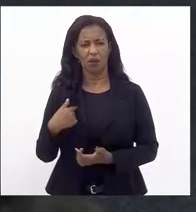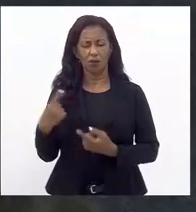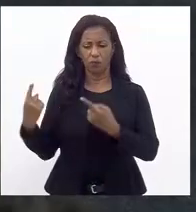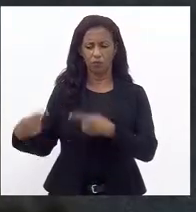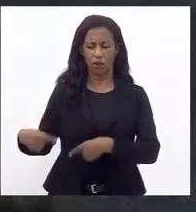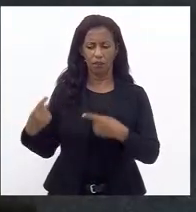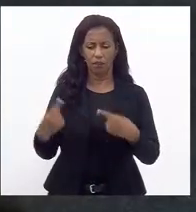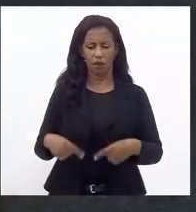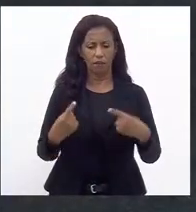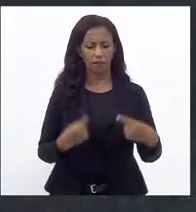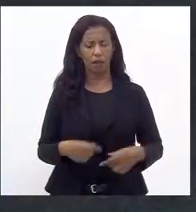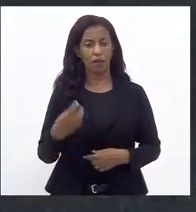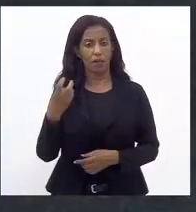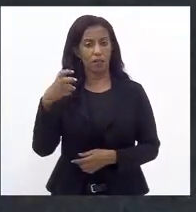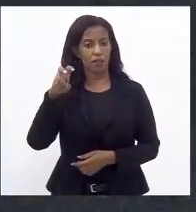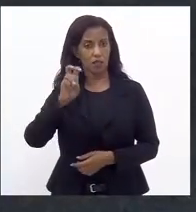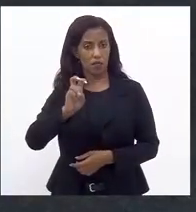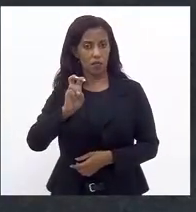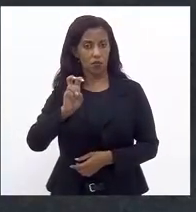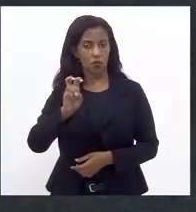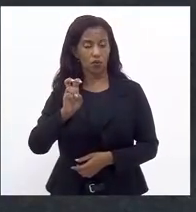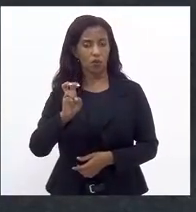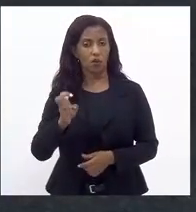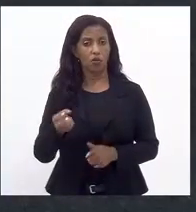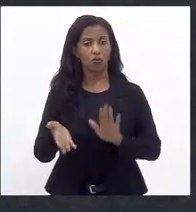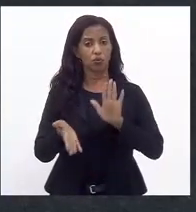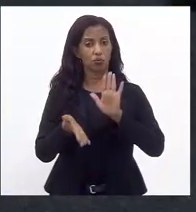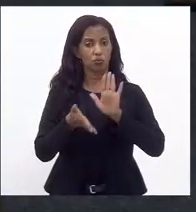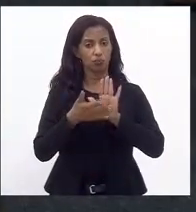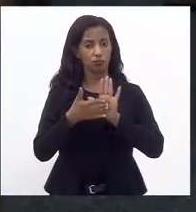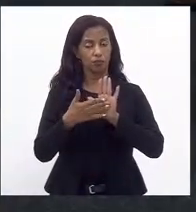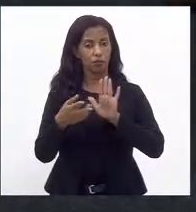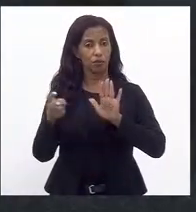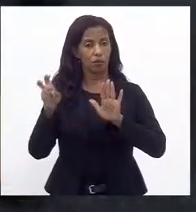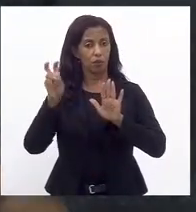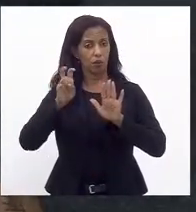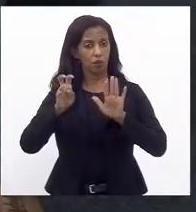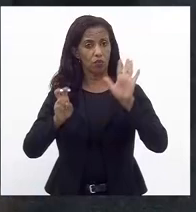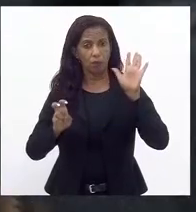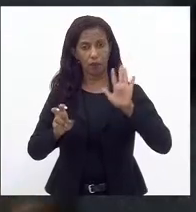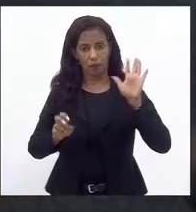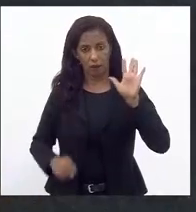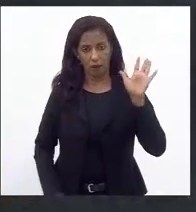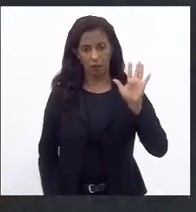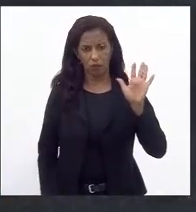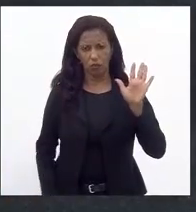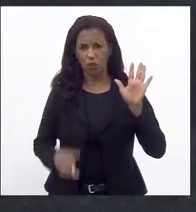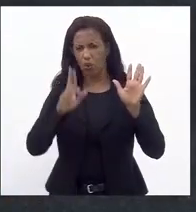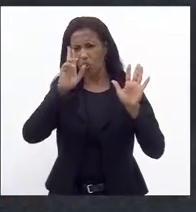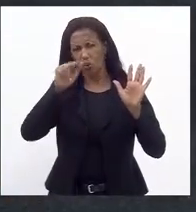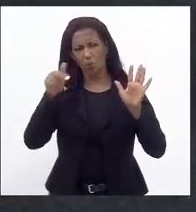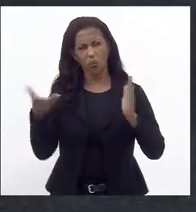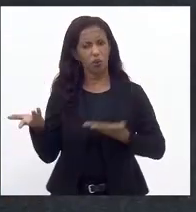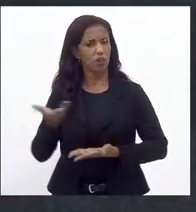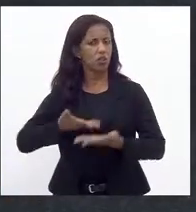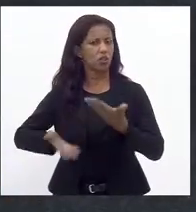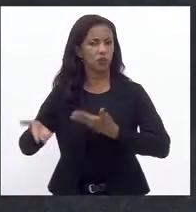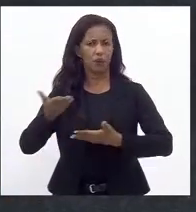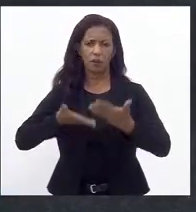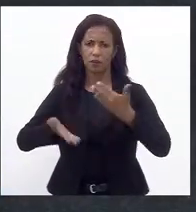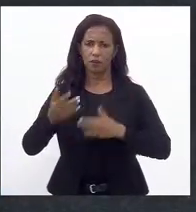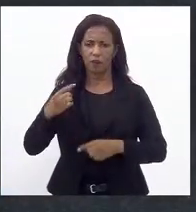eleições estou no meu quinto mandato nunca deixei de discutir e de participar de